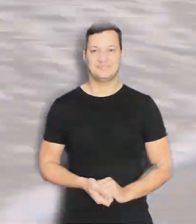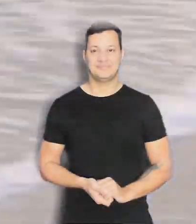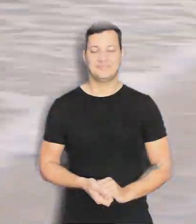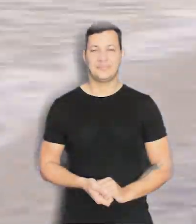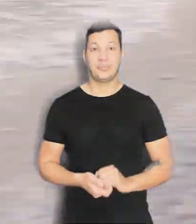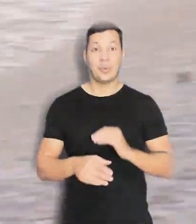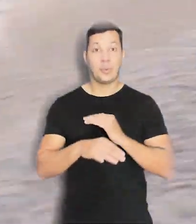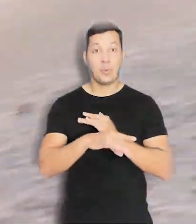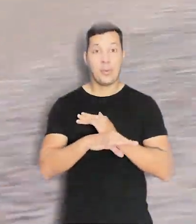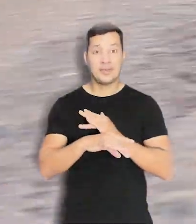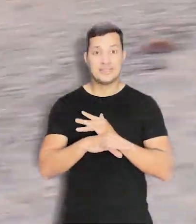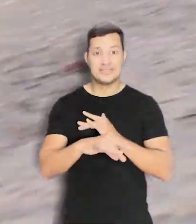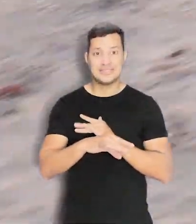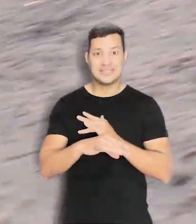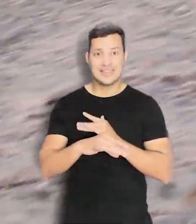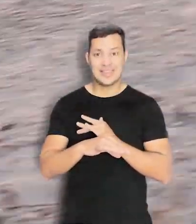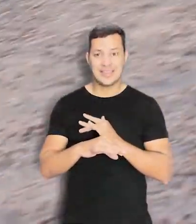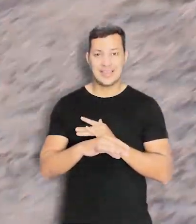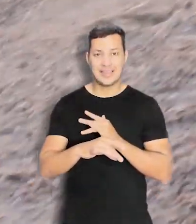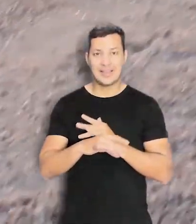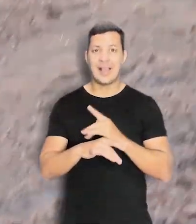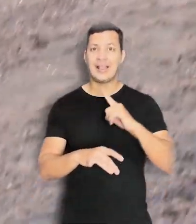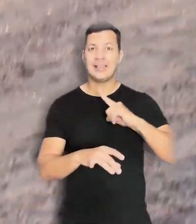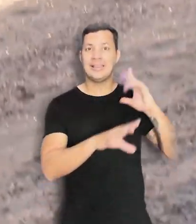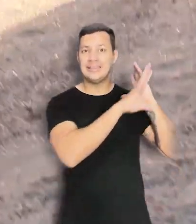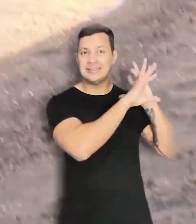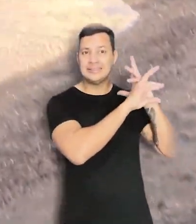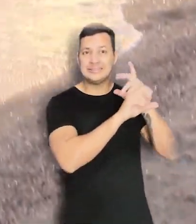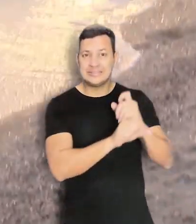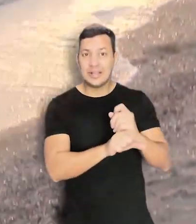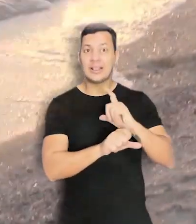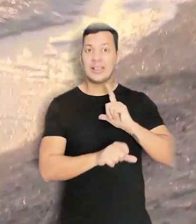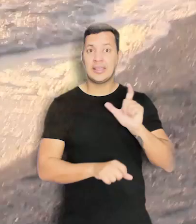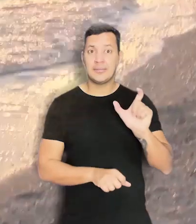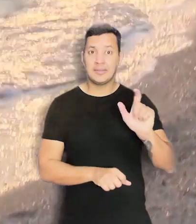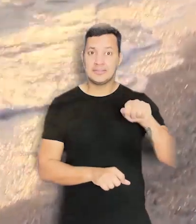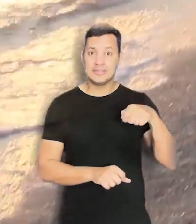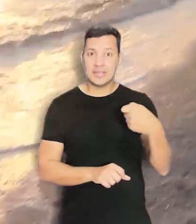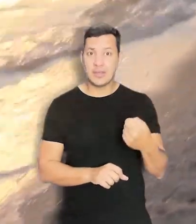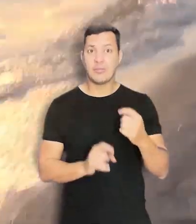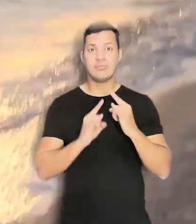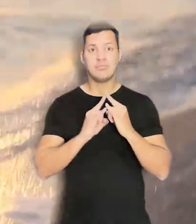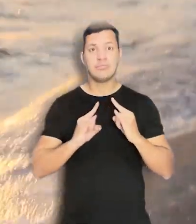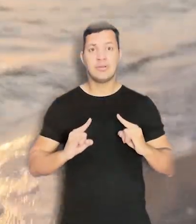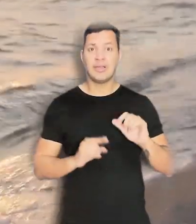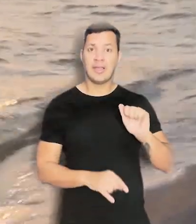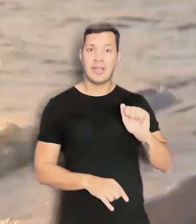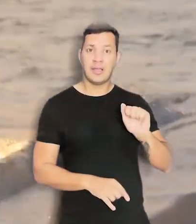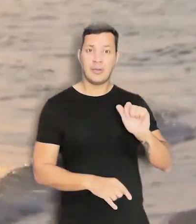Uma cidade que carrega a palavra aldeia em seu nome.